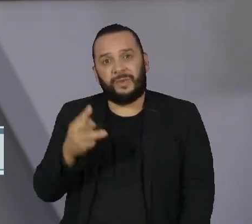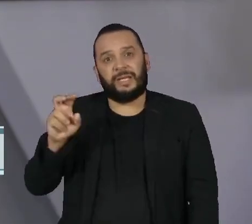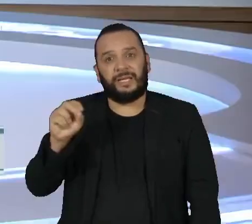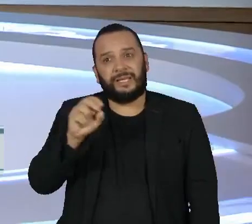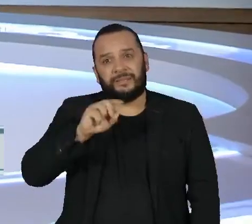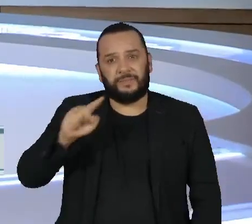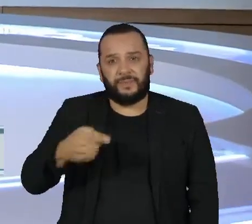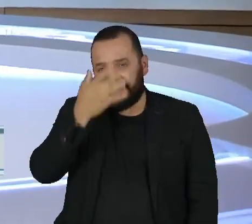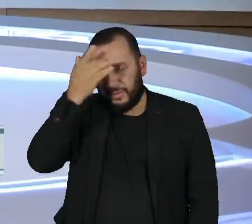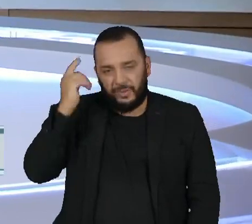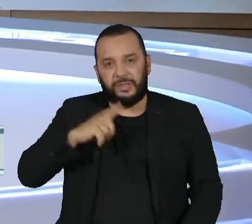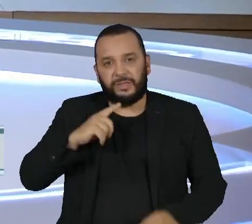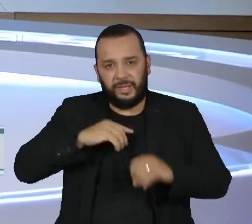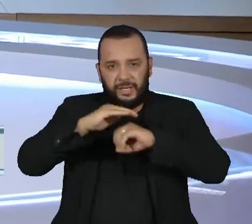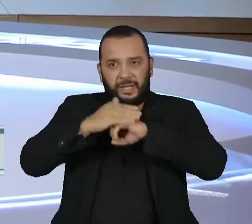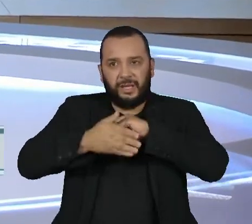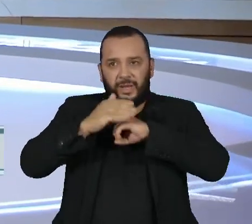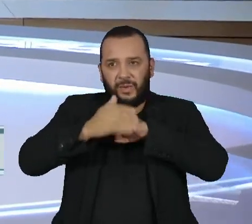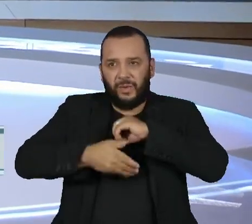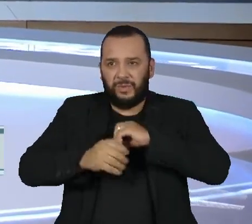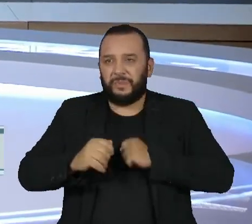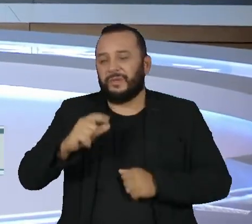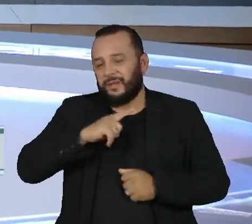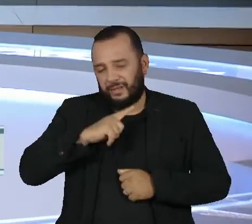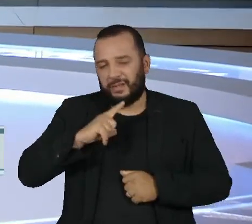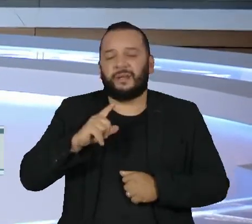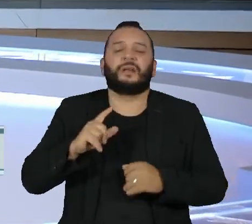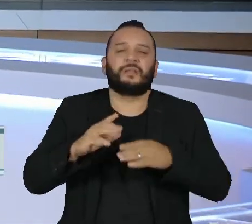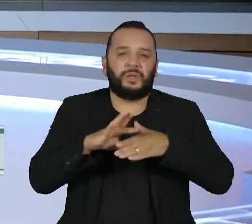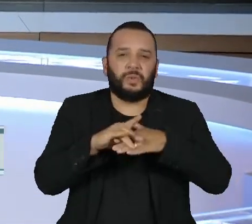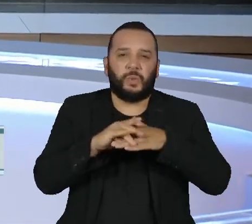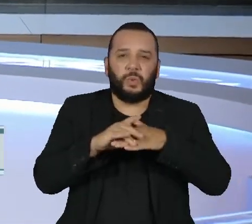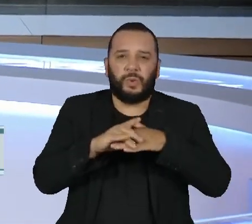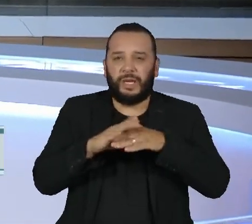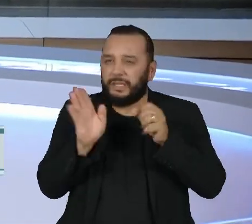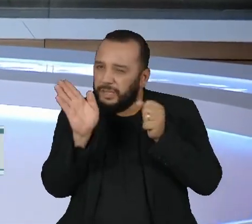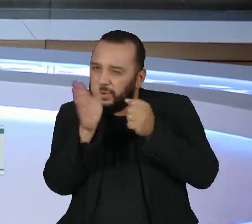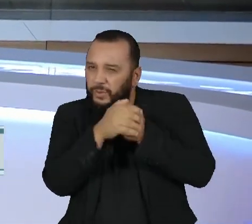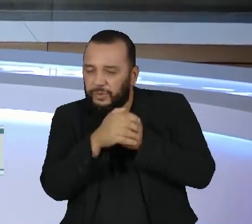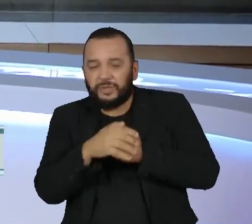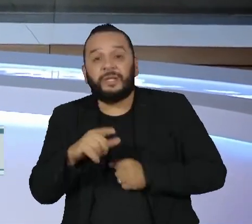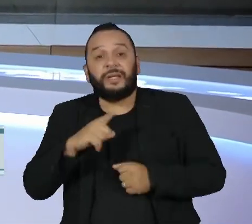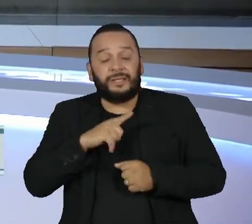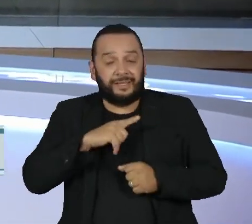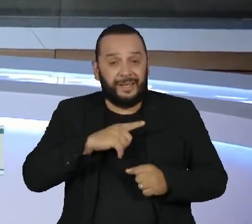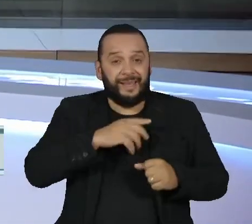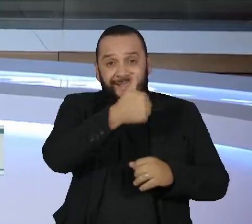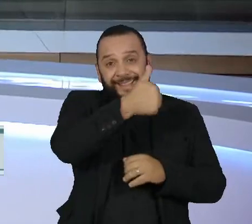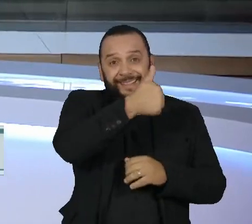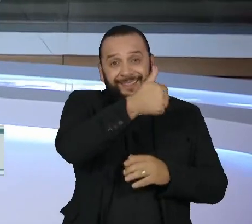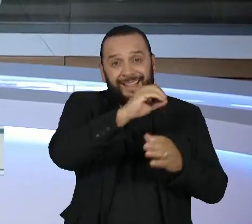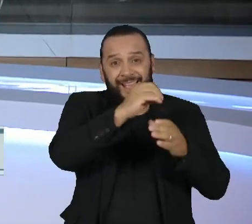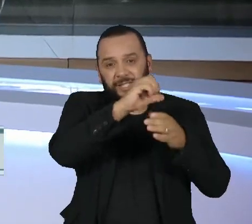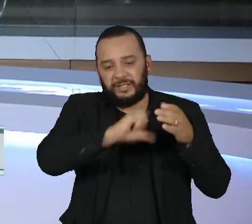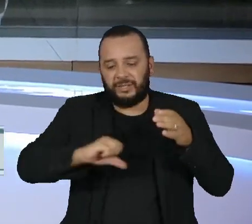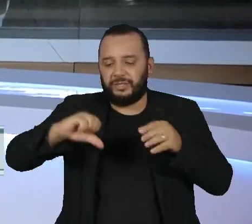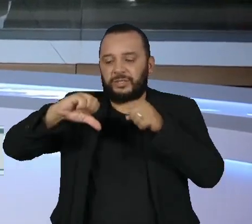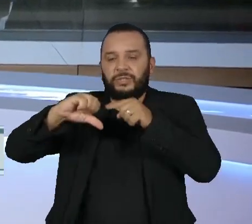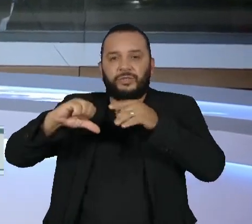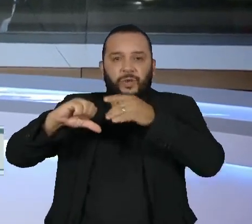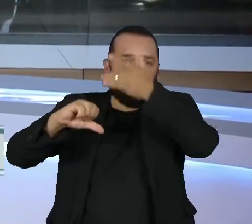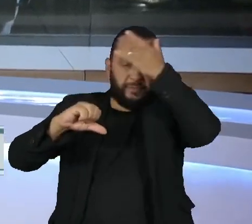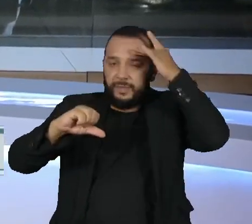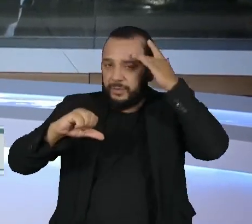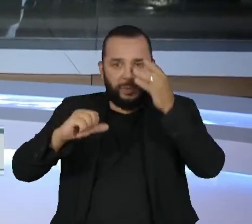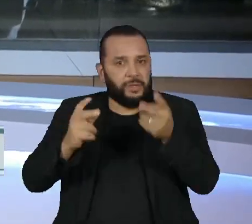pessoas. Essa é uma doença silenciosa, o que faz 9 em 10 pacientes não perceberem a